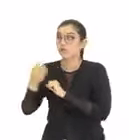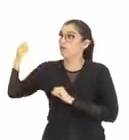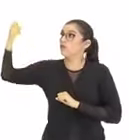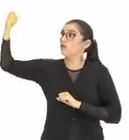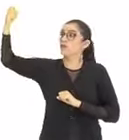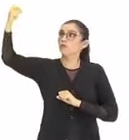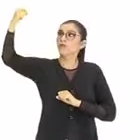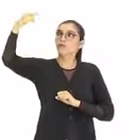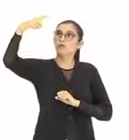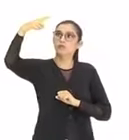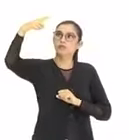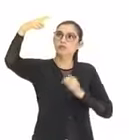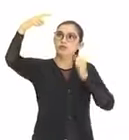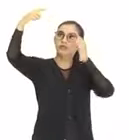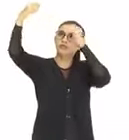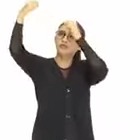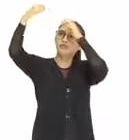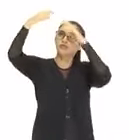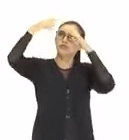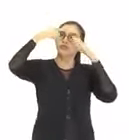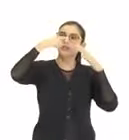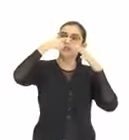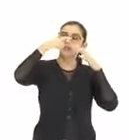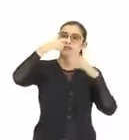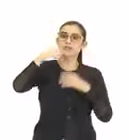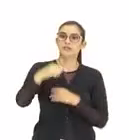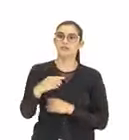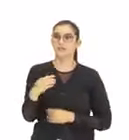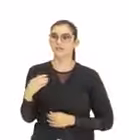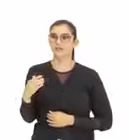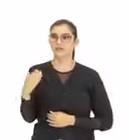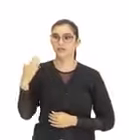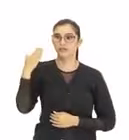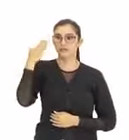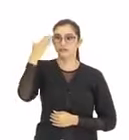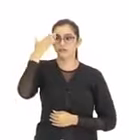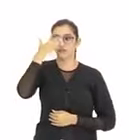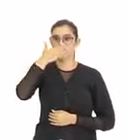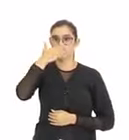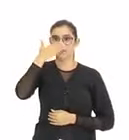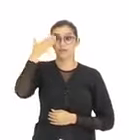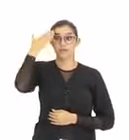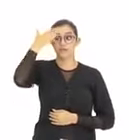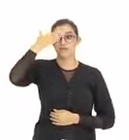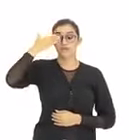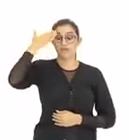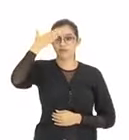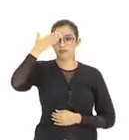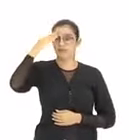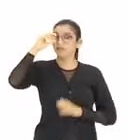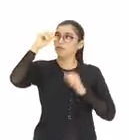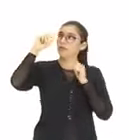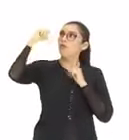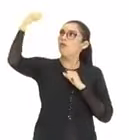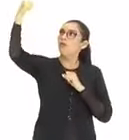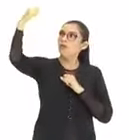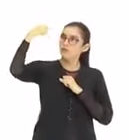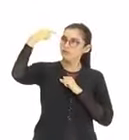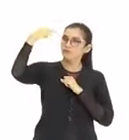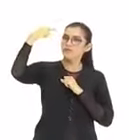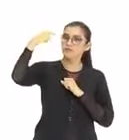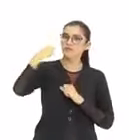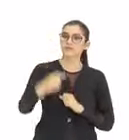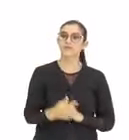nosso dia, ele ficou cego, viu, gente? Tanto olhar para o Sol, tinha manchas pretas. E que Saturno, que era o último planeta a